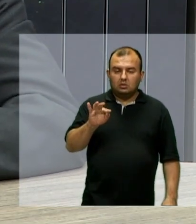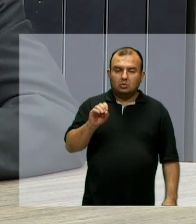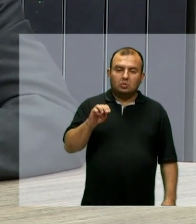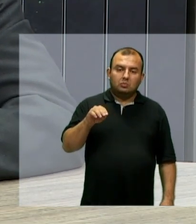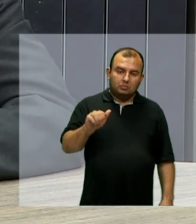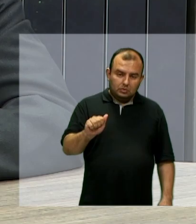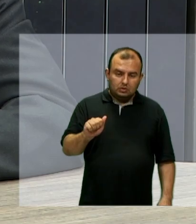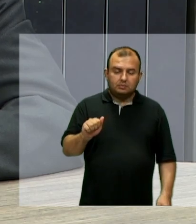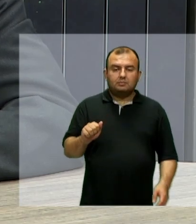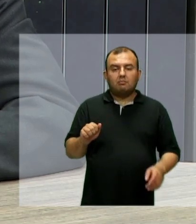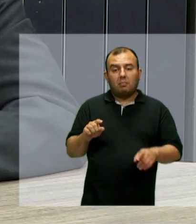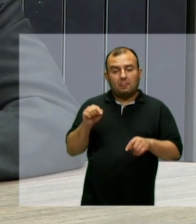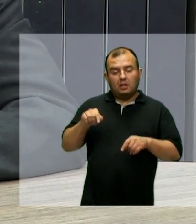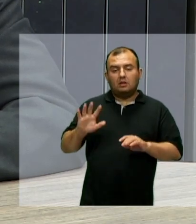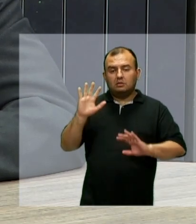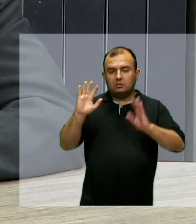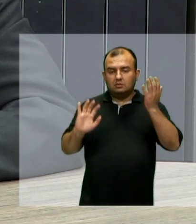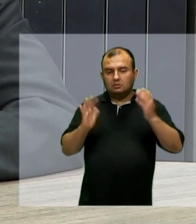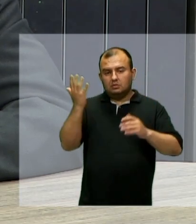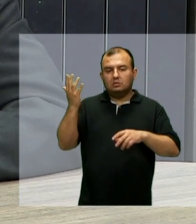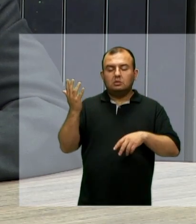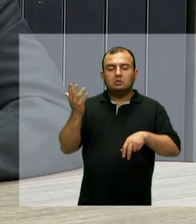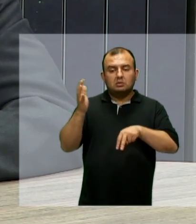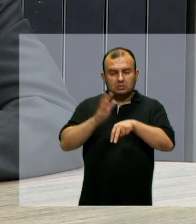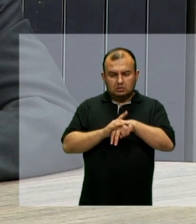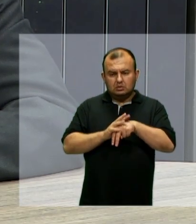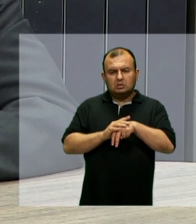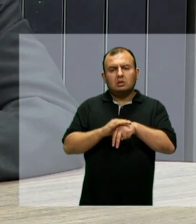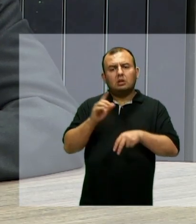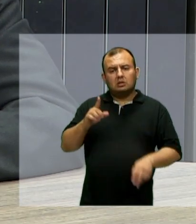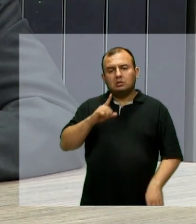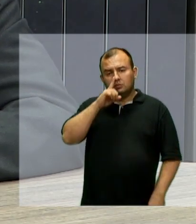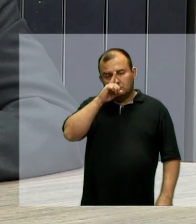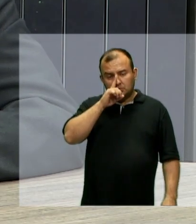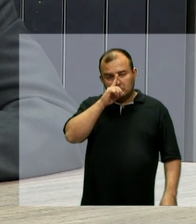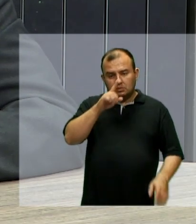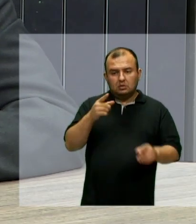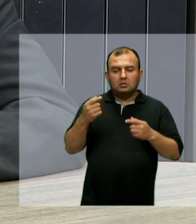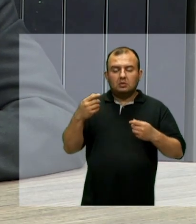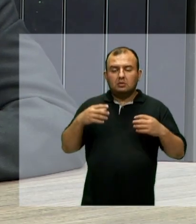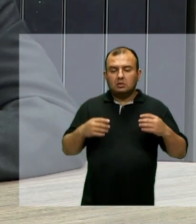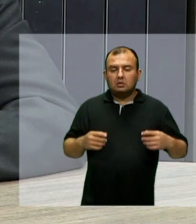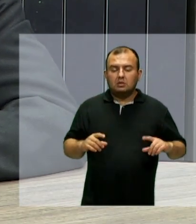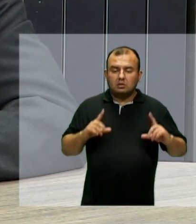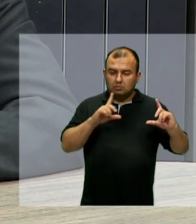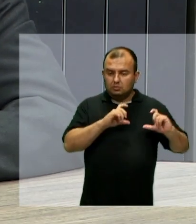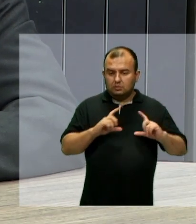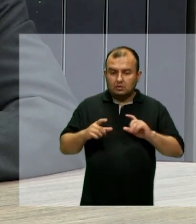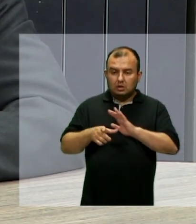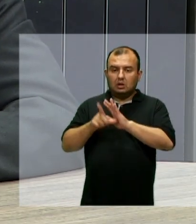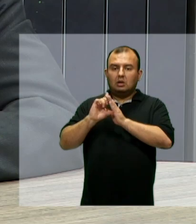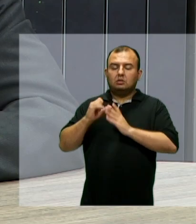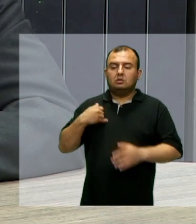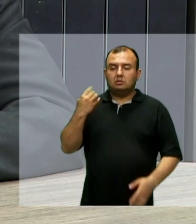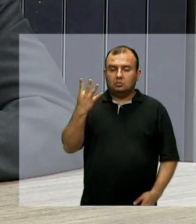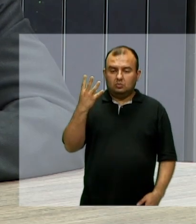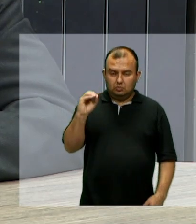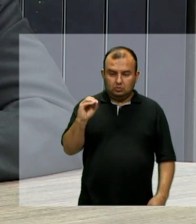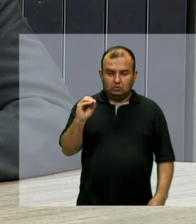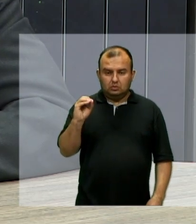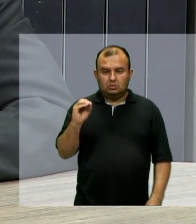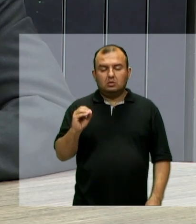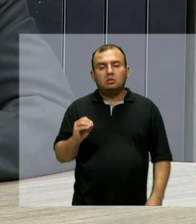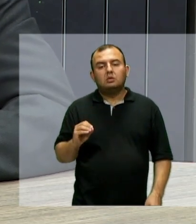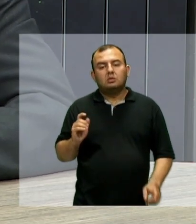que acontecem. Então, essas pacientes são de alto risco. Elas têm que fazer mamografia antes dos 40 anos, elas têm que fazer ressonância,